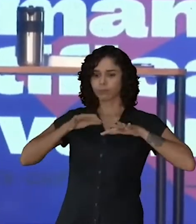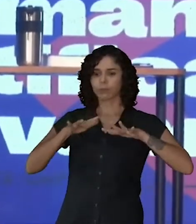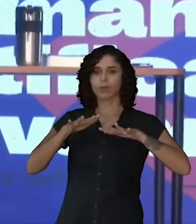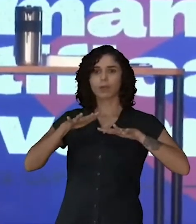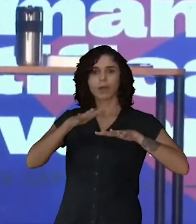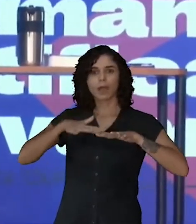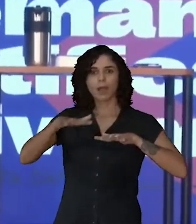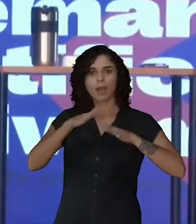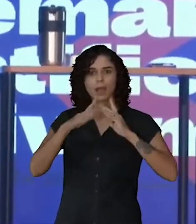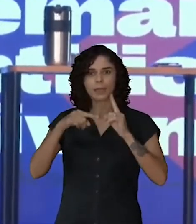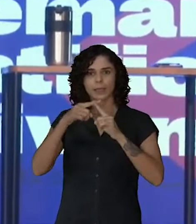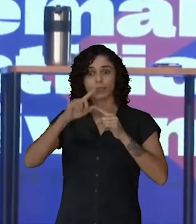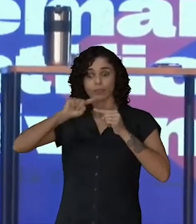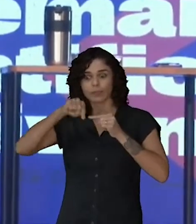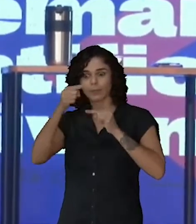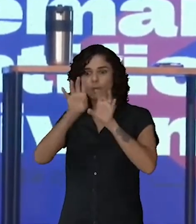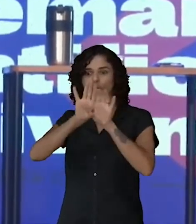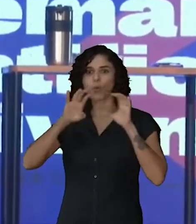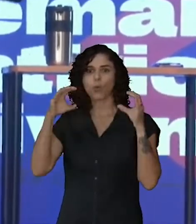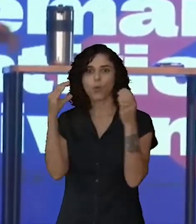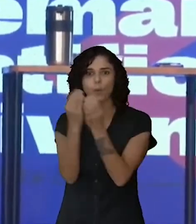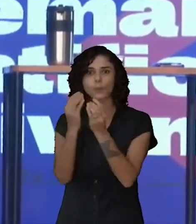para a comunidade e ele alcança o mundo.